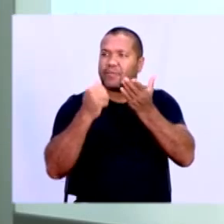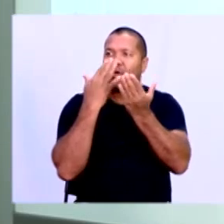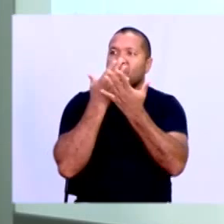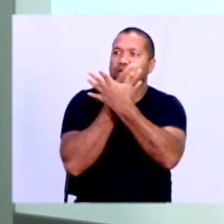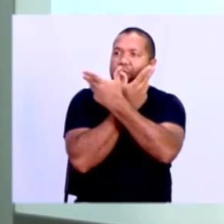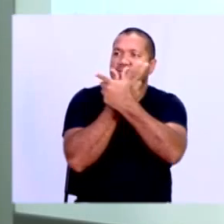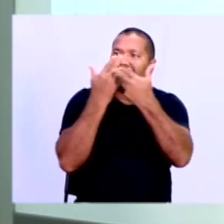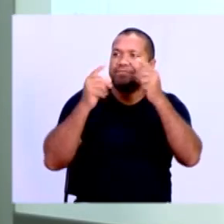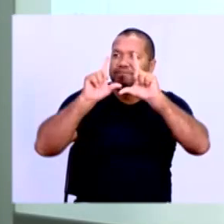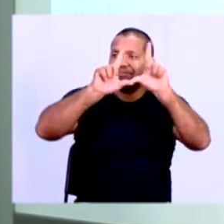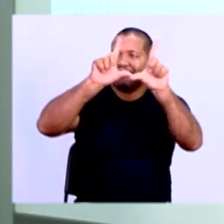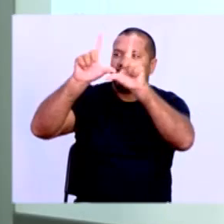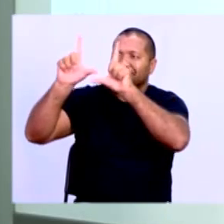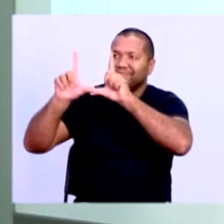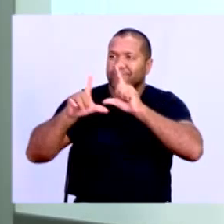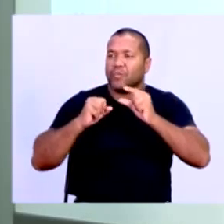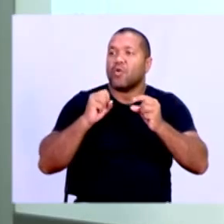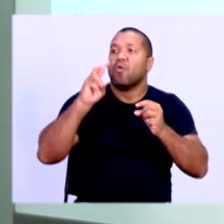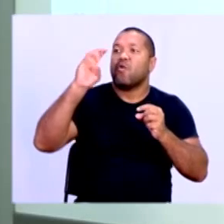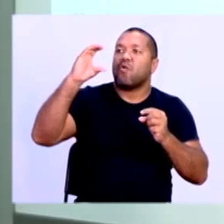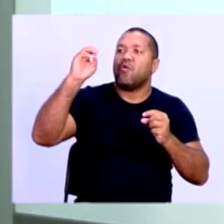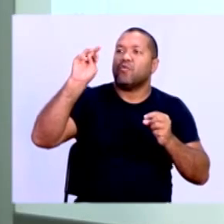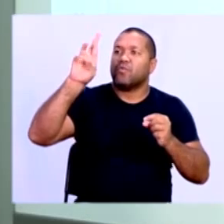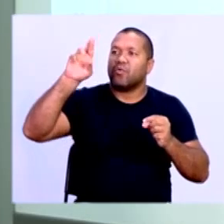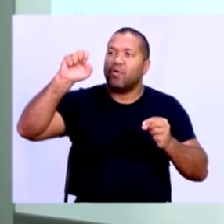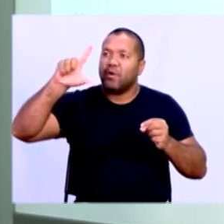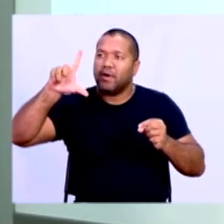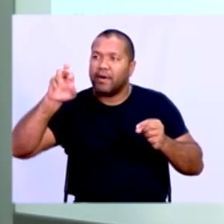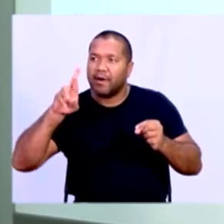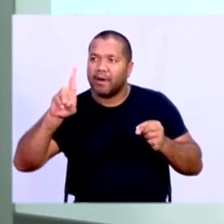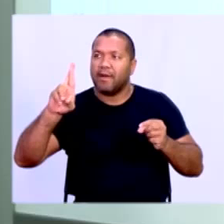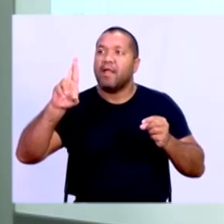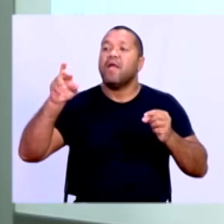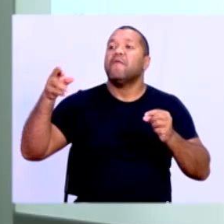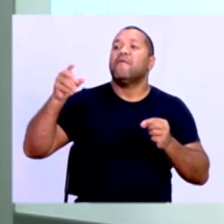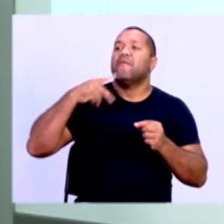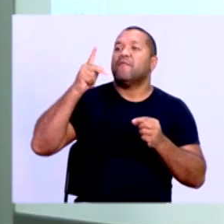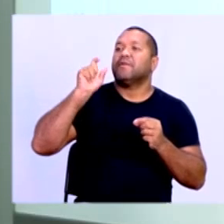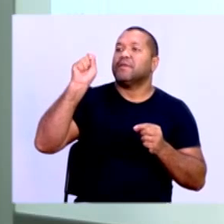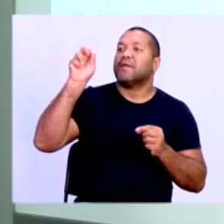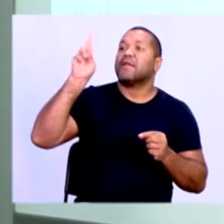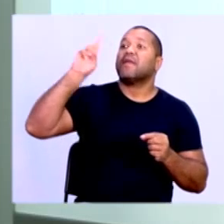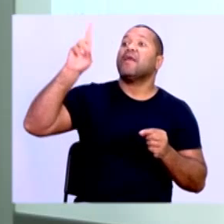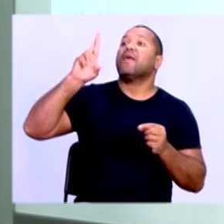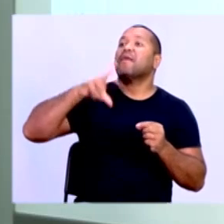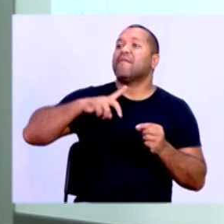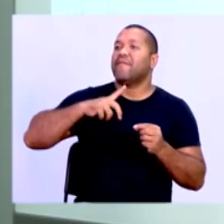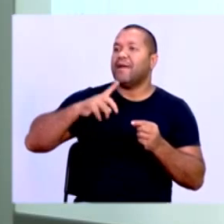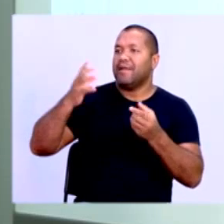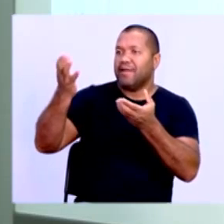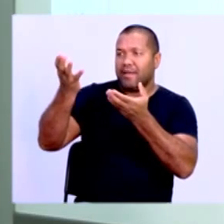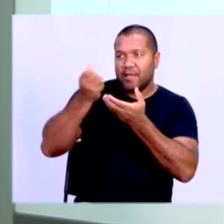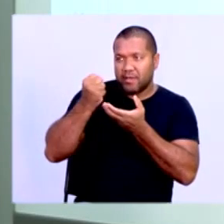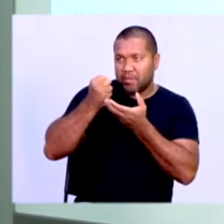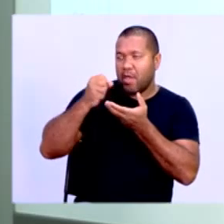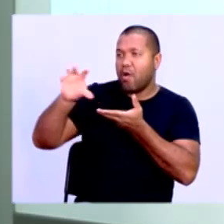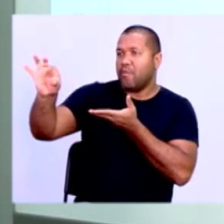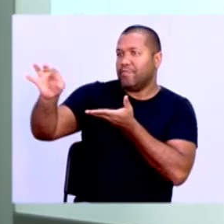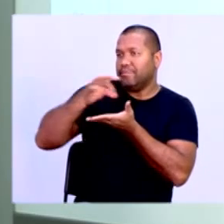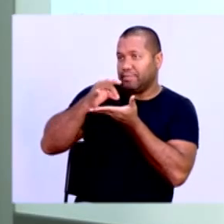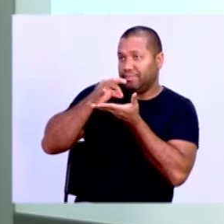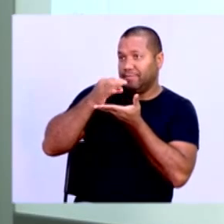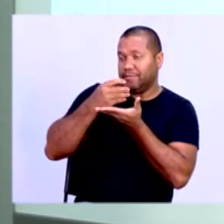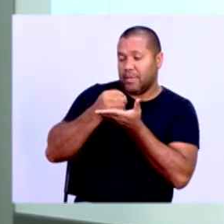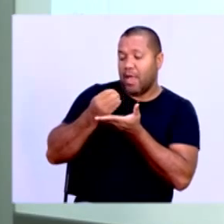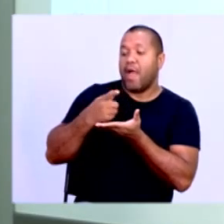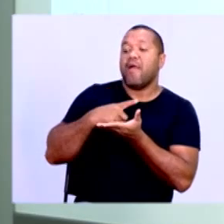os quadros. O controller vai ser quem vai receber a solicitação do cliente e